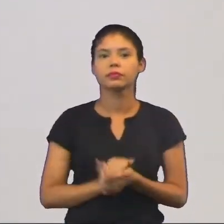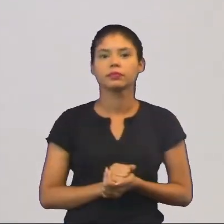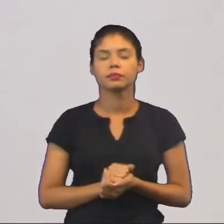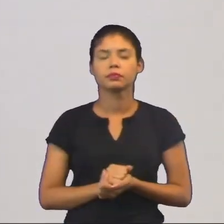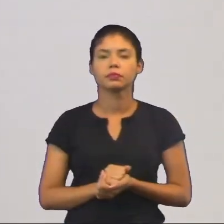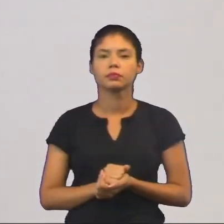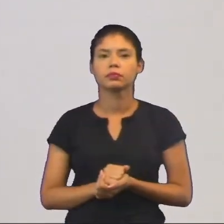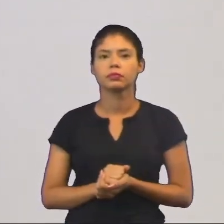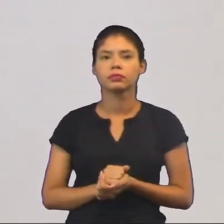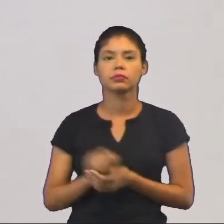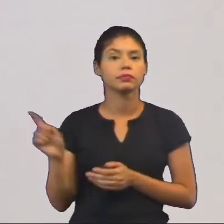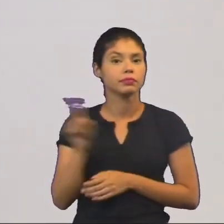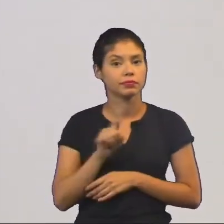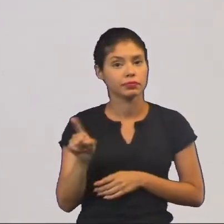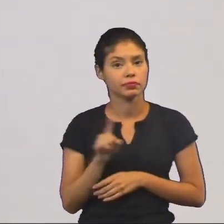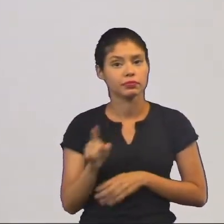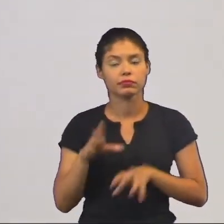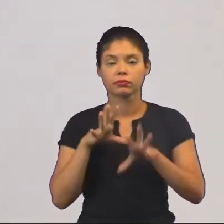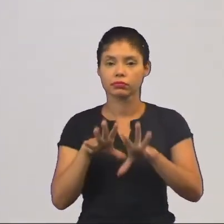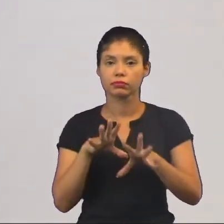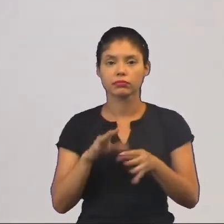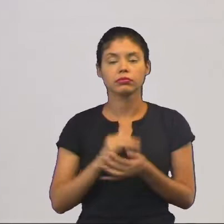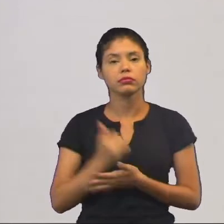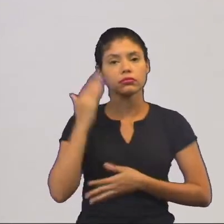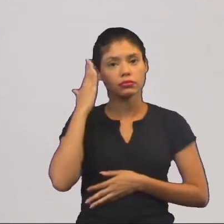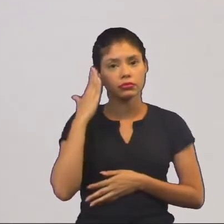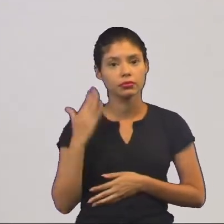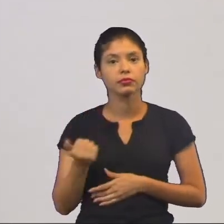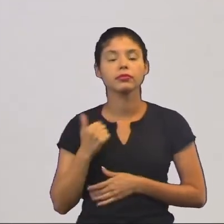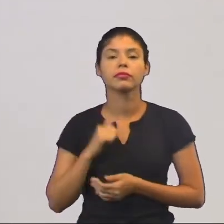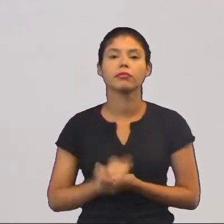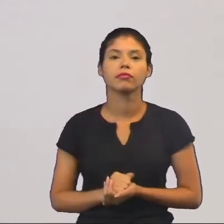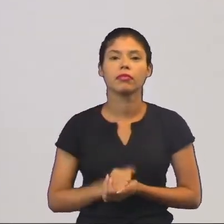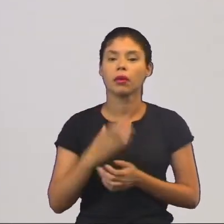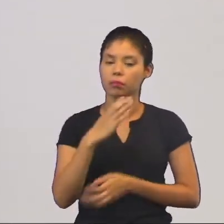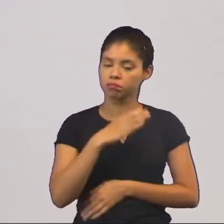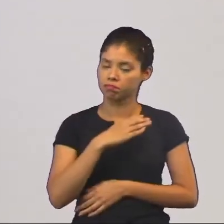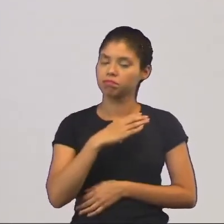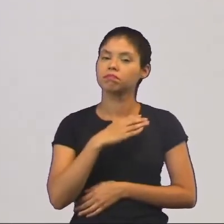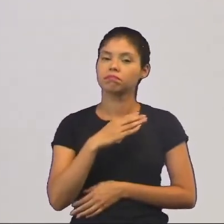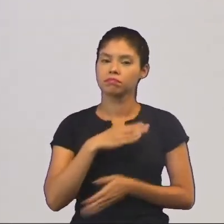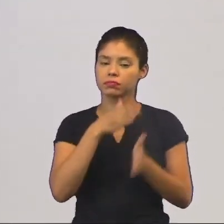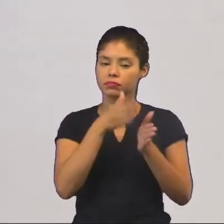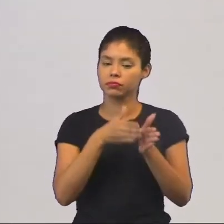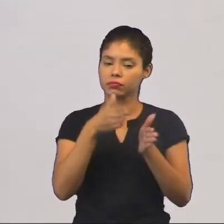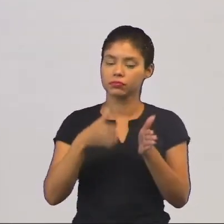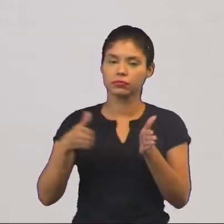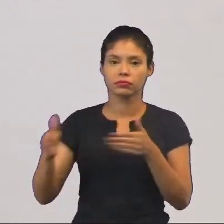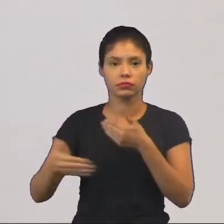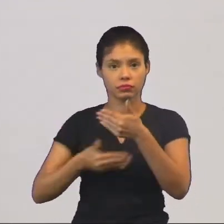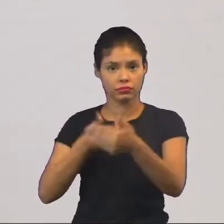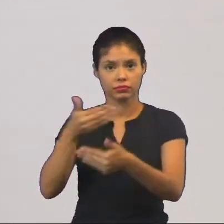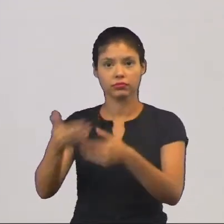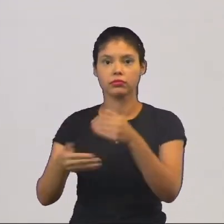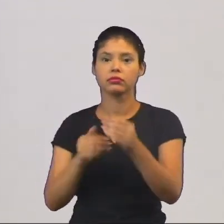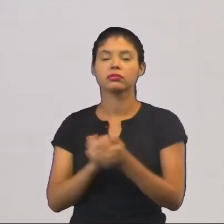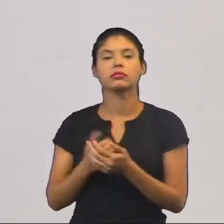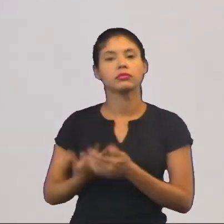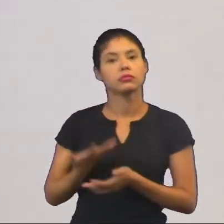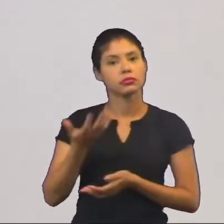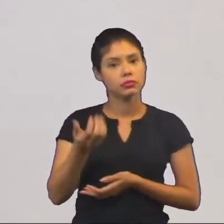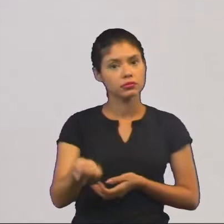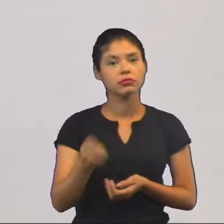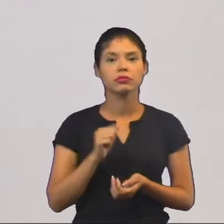assim? Nem sempre foi assim. Nós sabemos, né, que as cidades passaram aí por um processo de receber